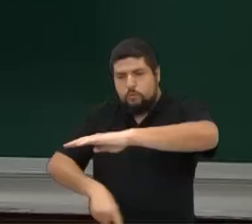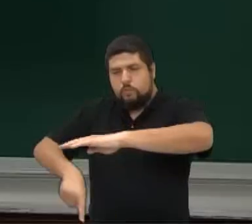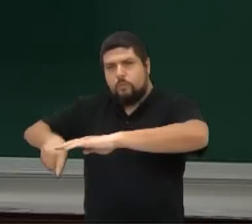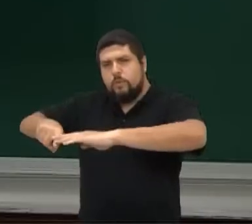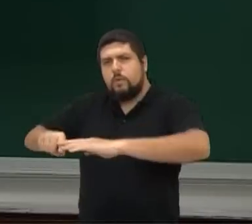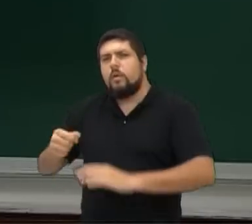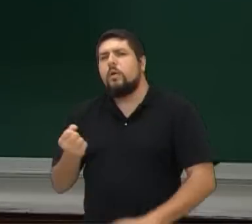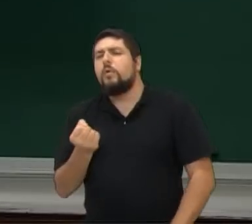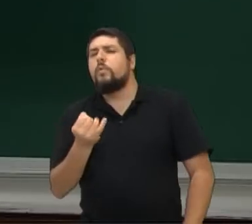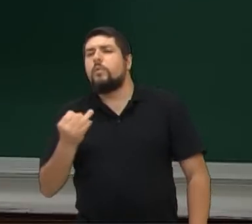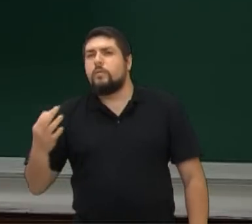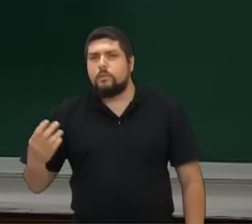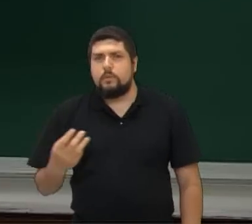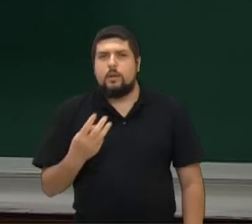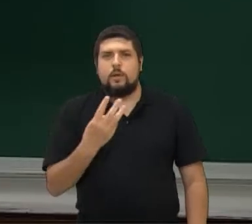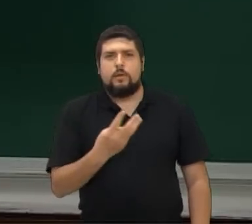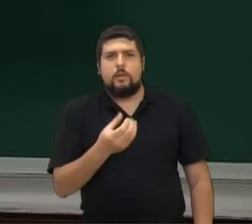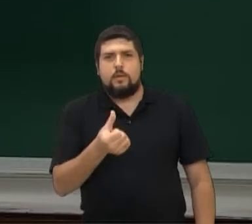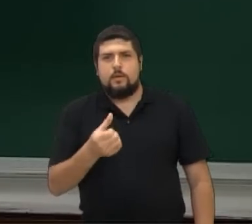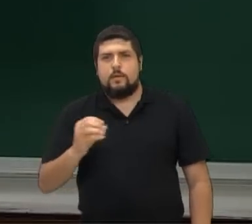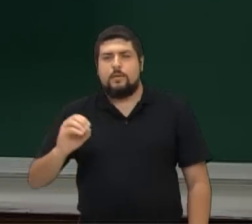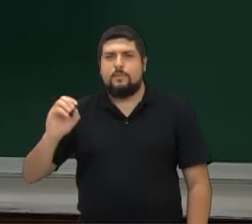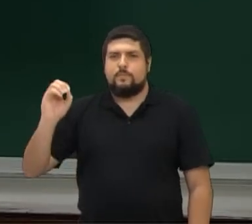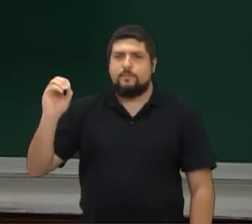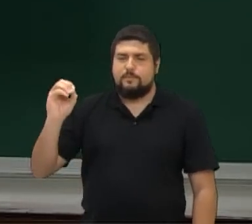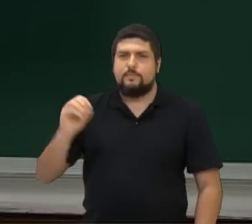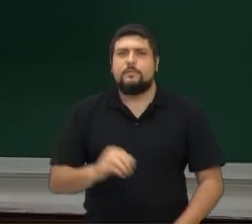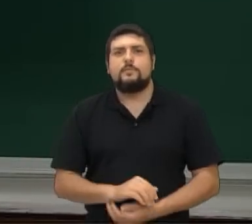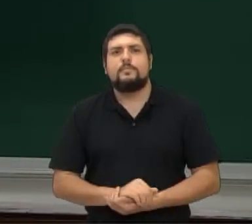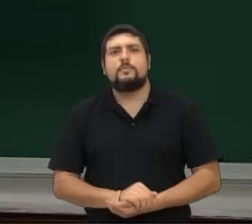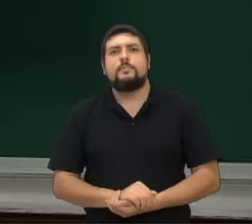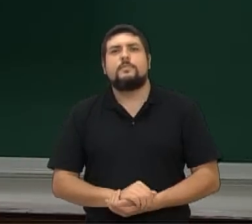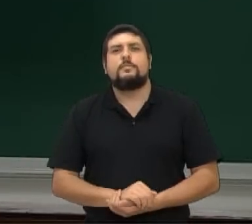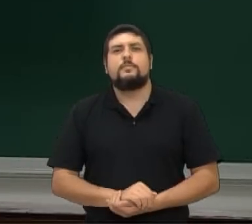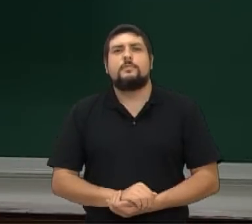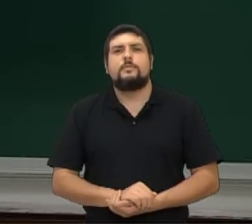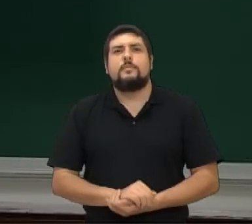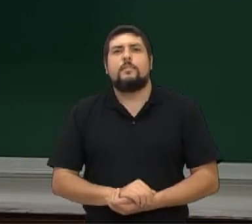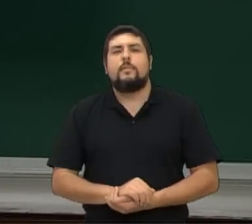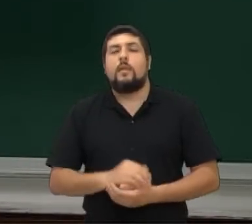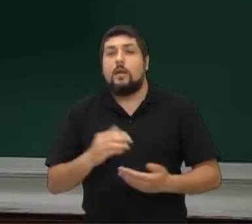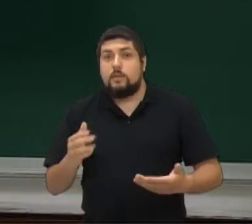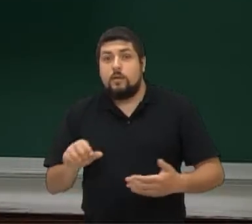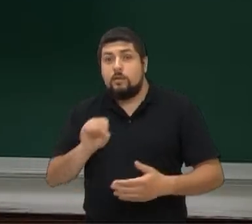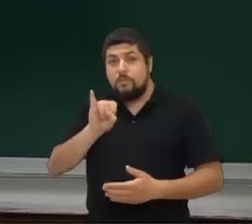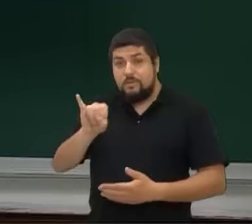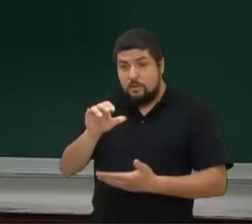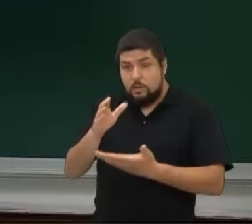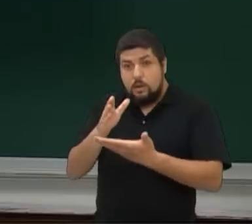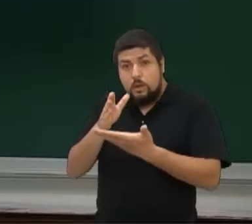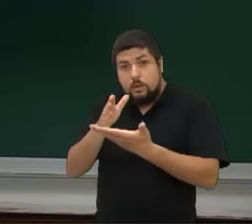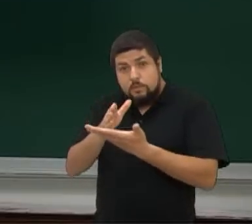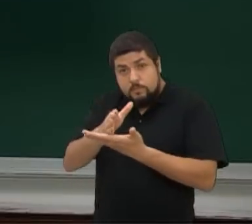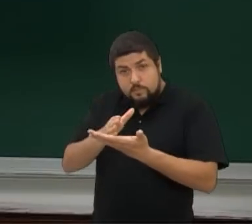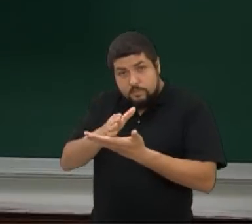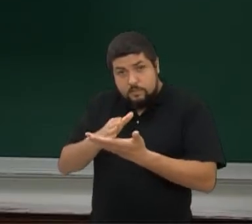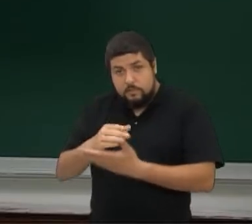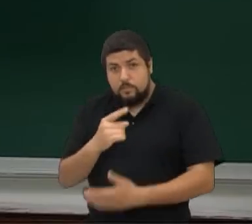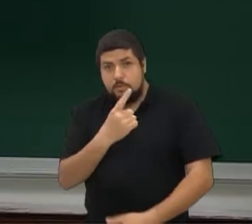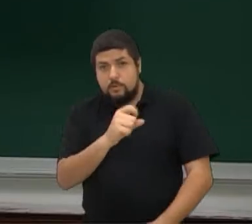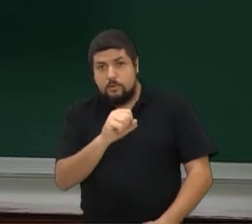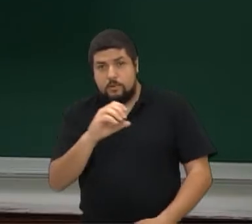graus. Metade de 360 graus, que seria uma meia volta, corresponde a